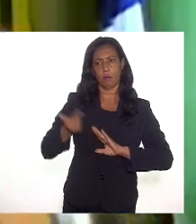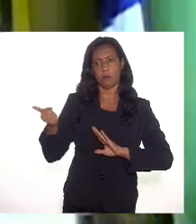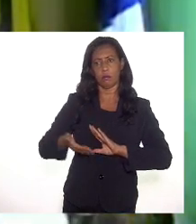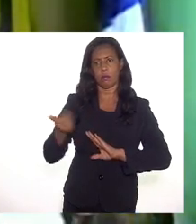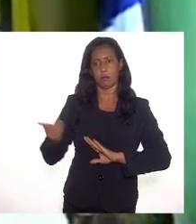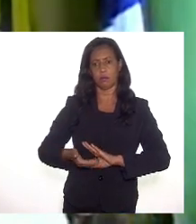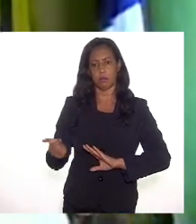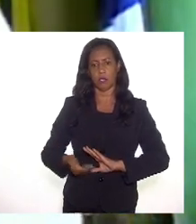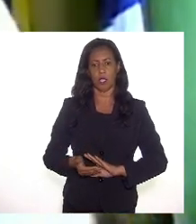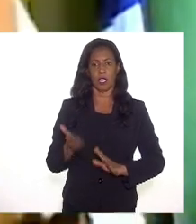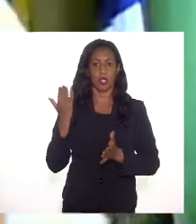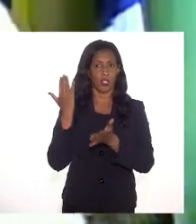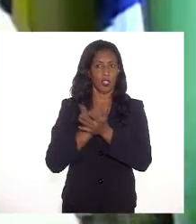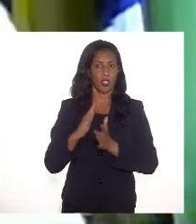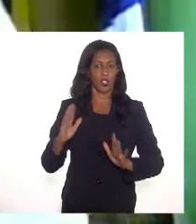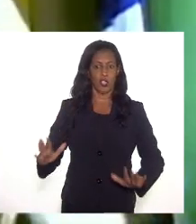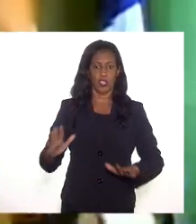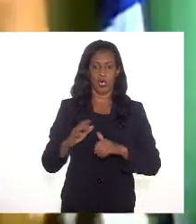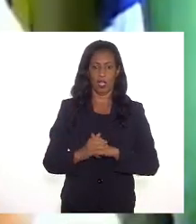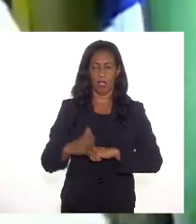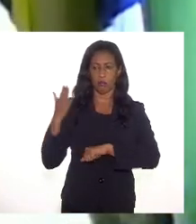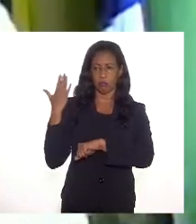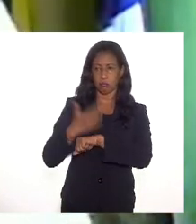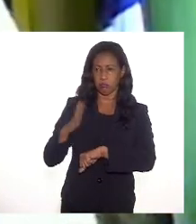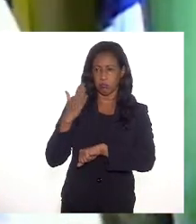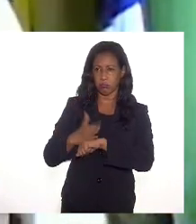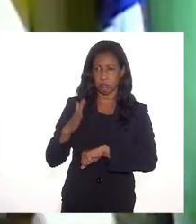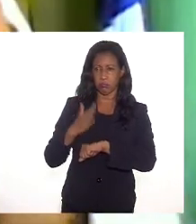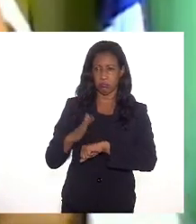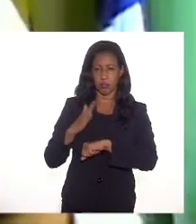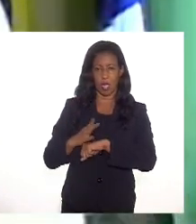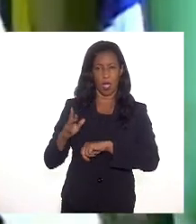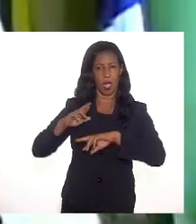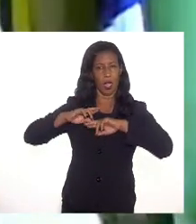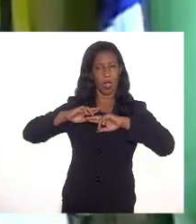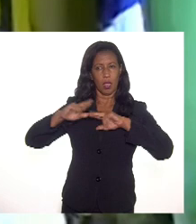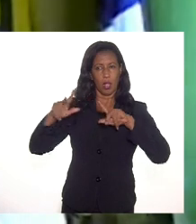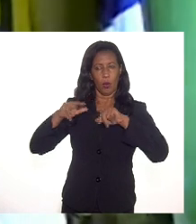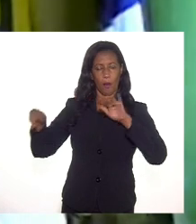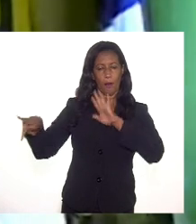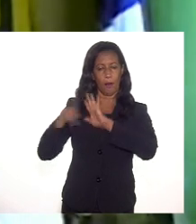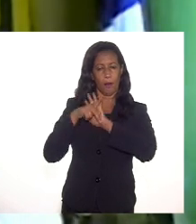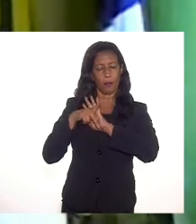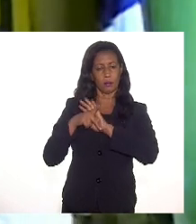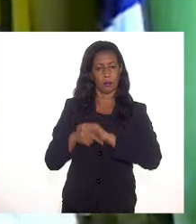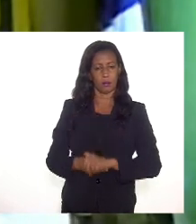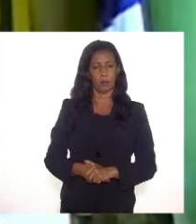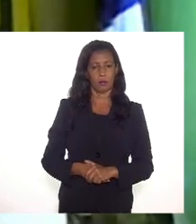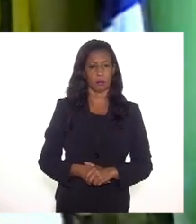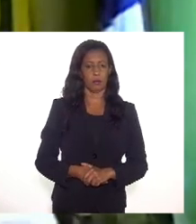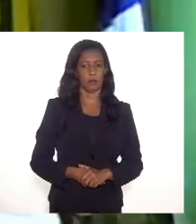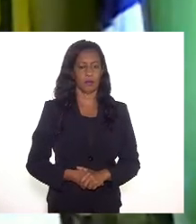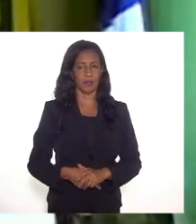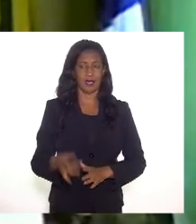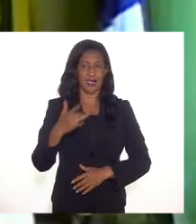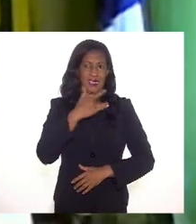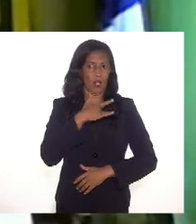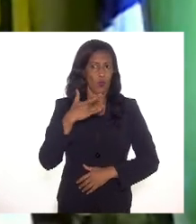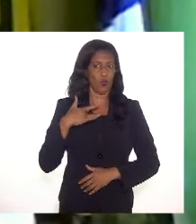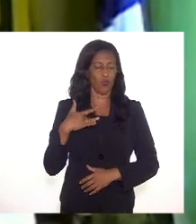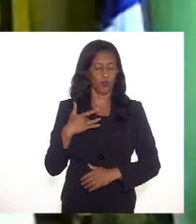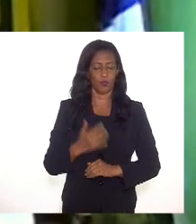Já chega as práticas não republicanas da área da saúde